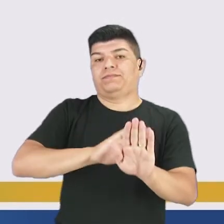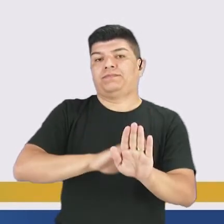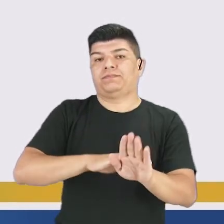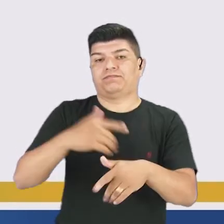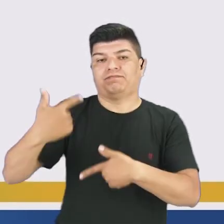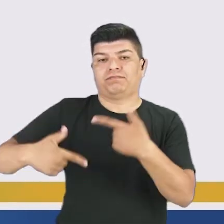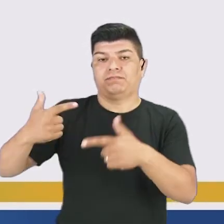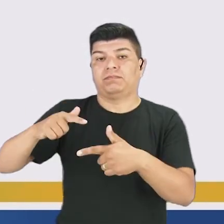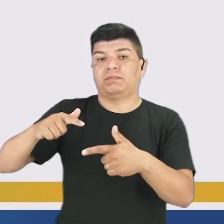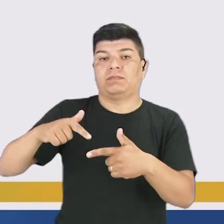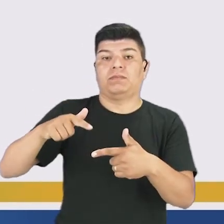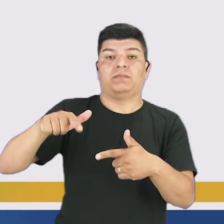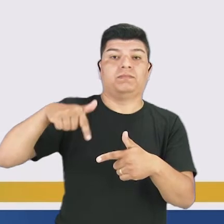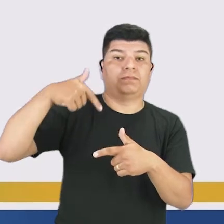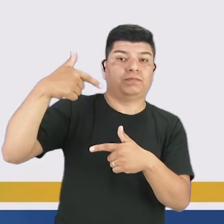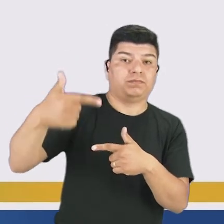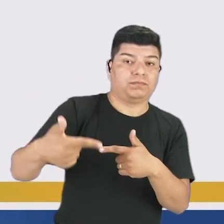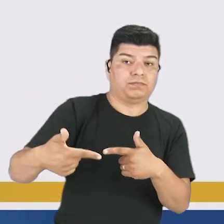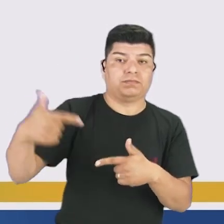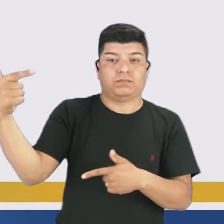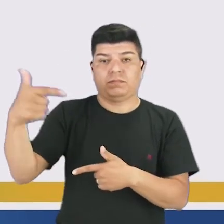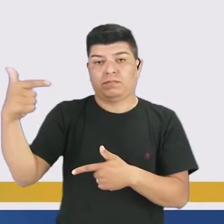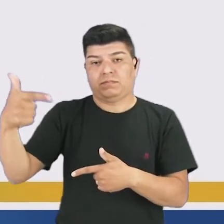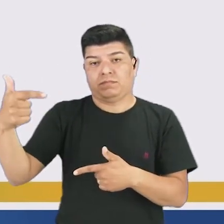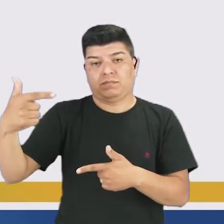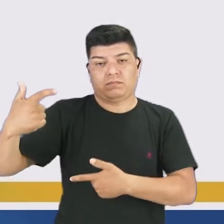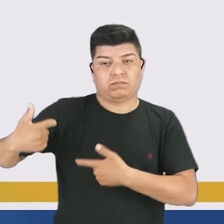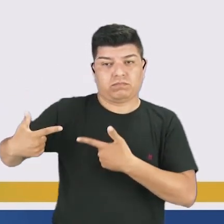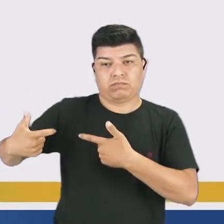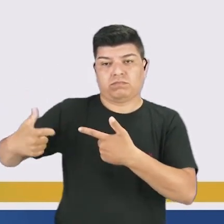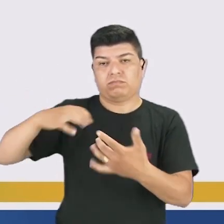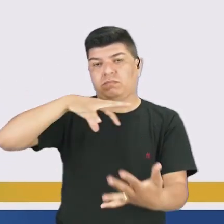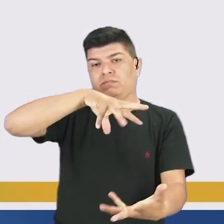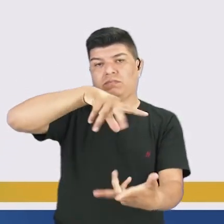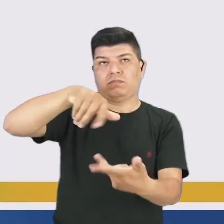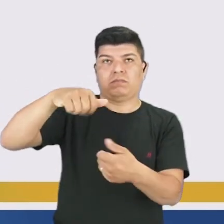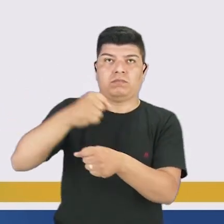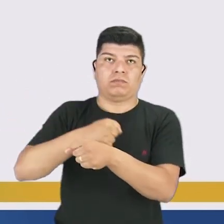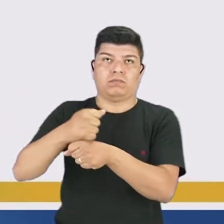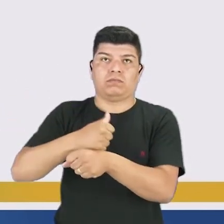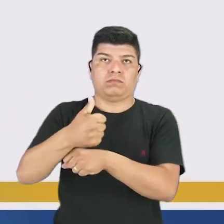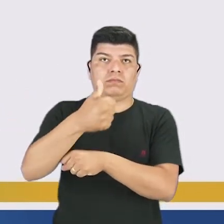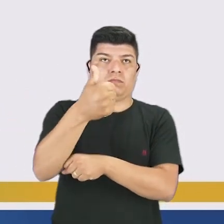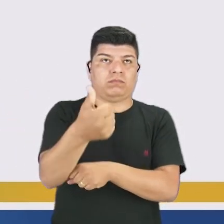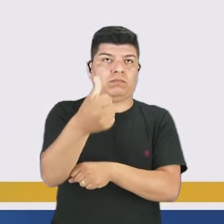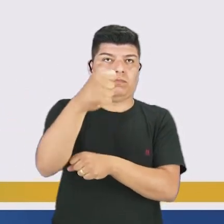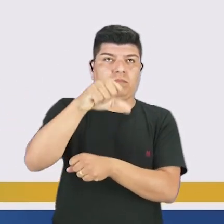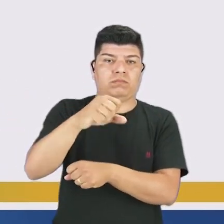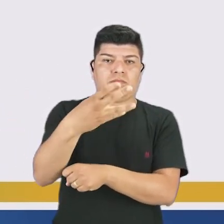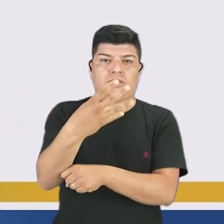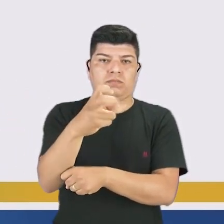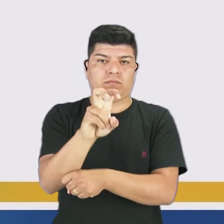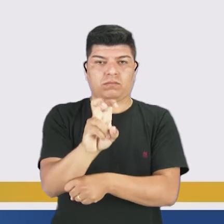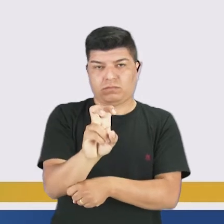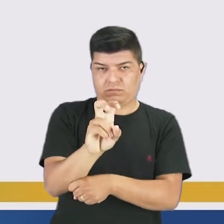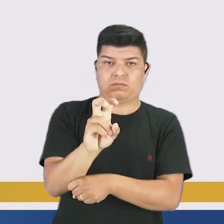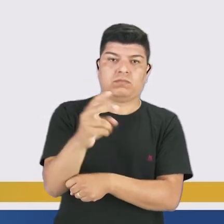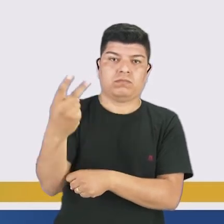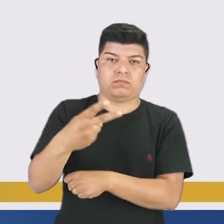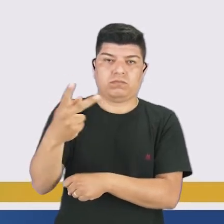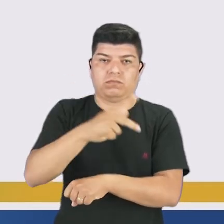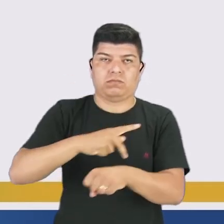conflito após a Segunda Guerra Mundial em 1945, envolvendo dois países que adotavam um